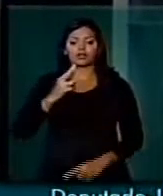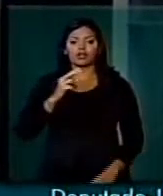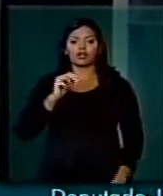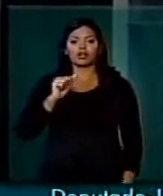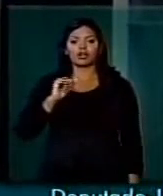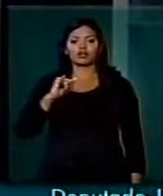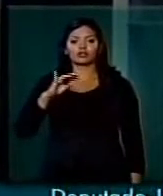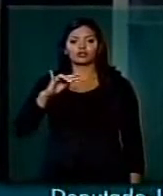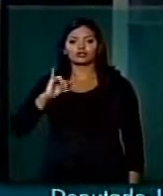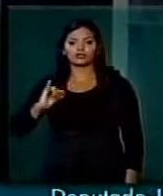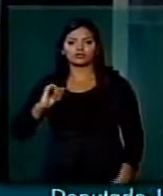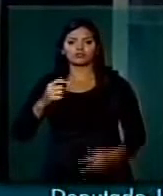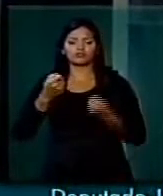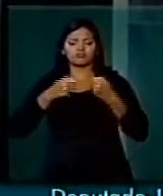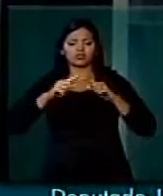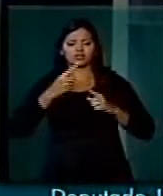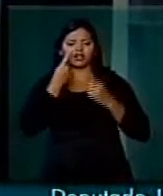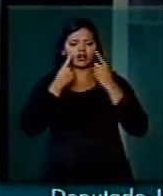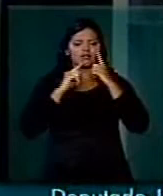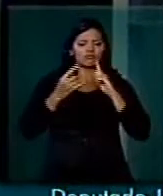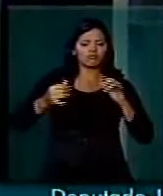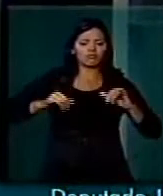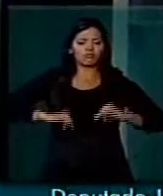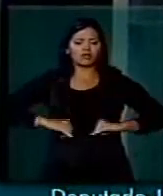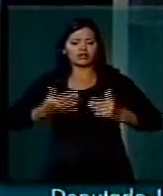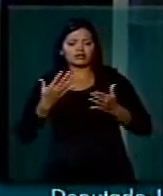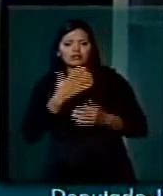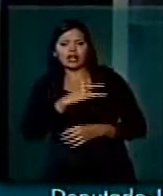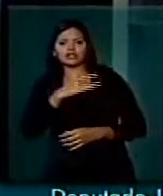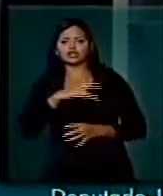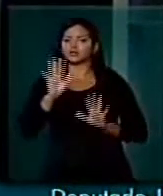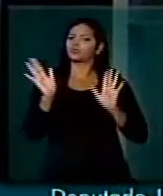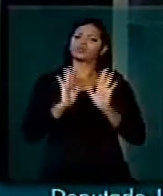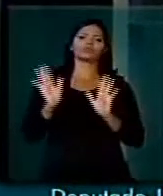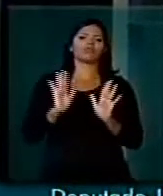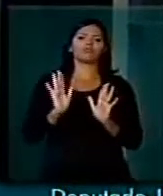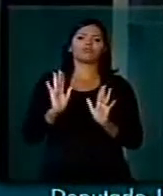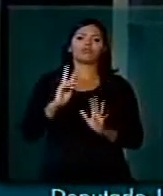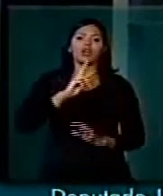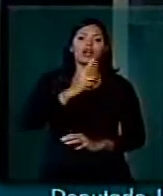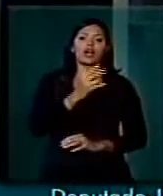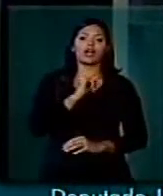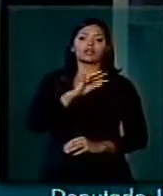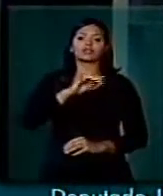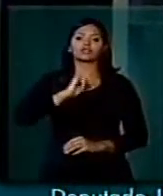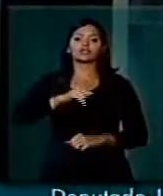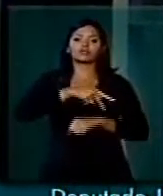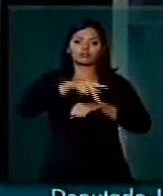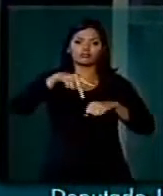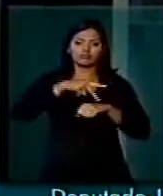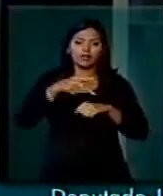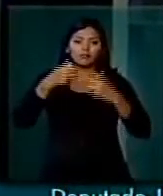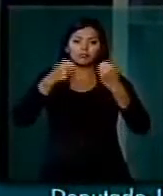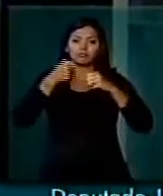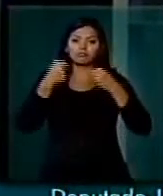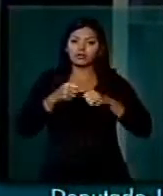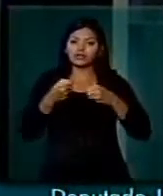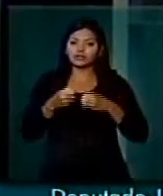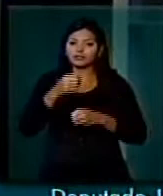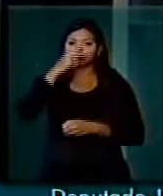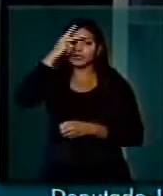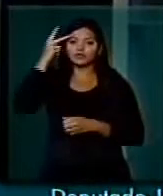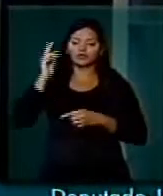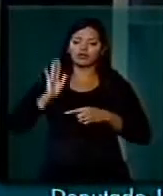está precisando de lamentações e de lágrimas. Está precisando de ações humanitárias, de mãos estendidas, que